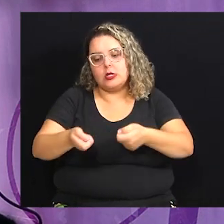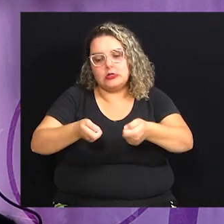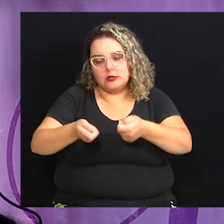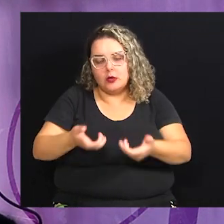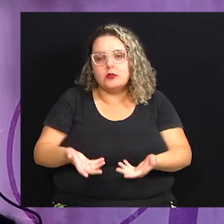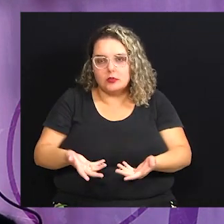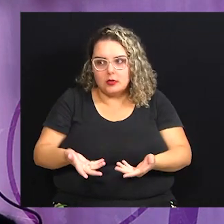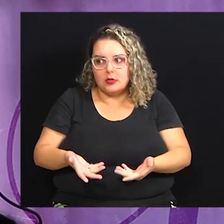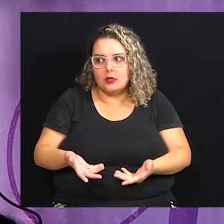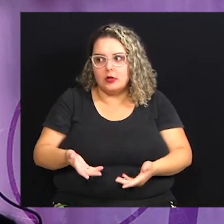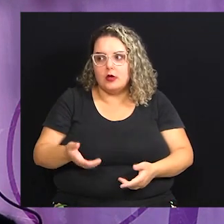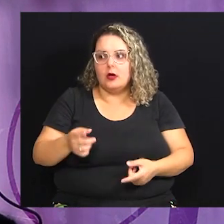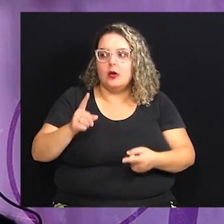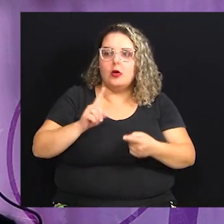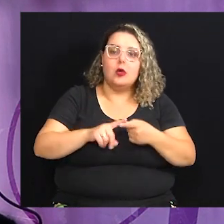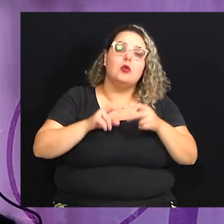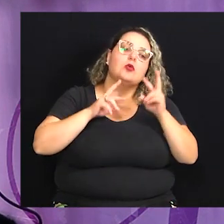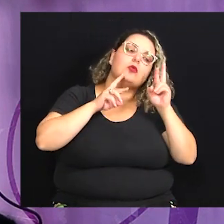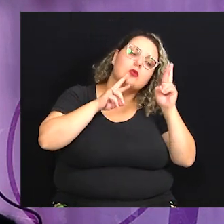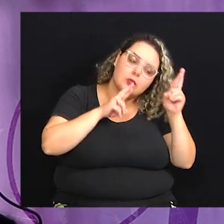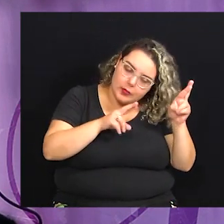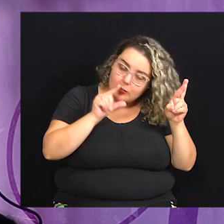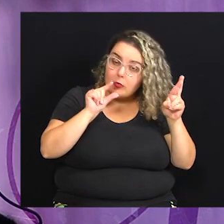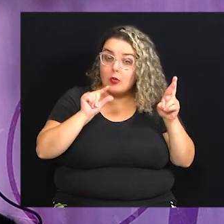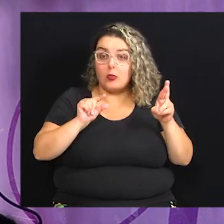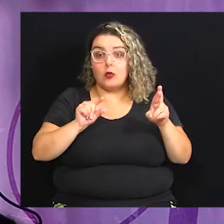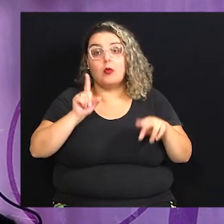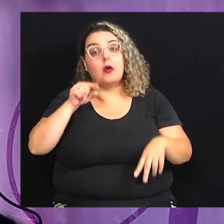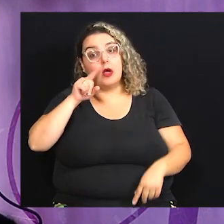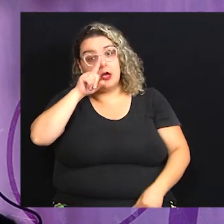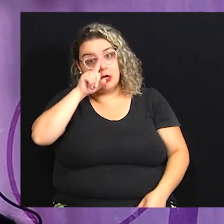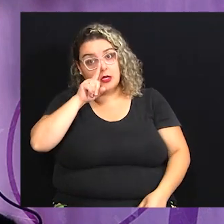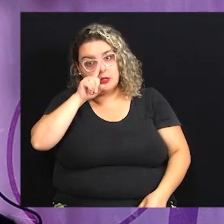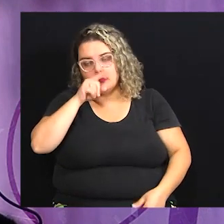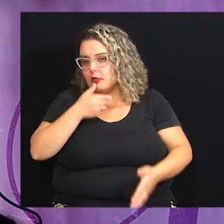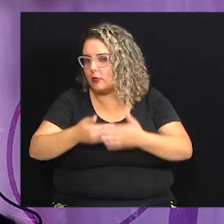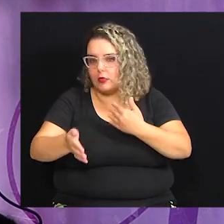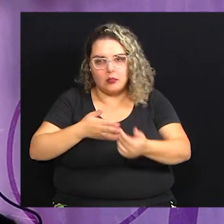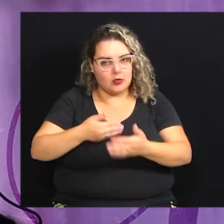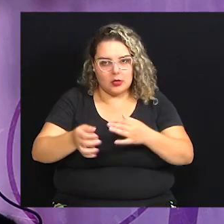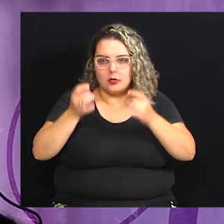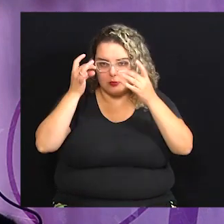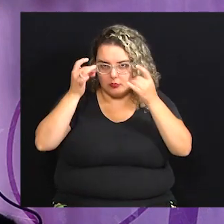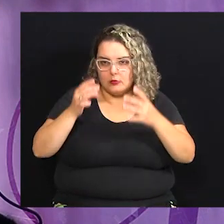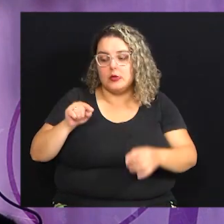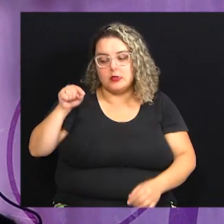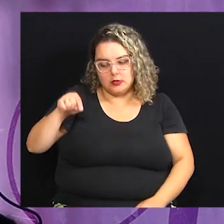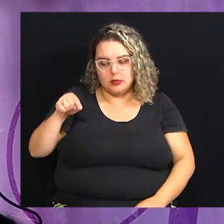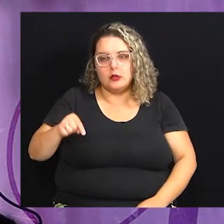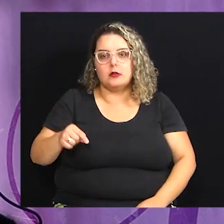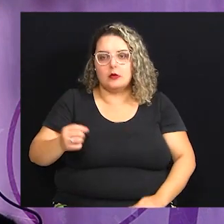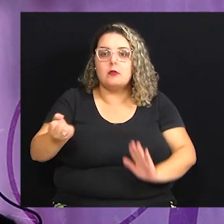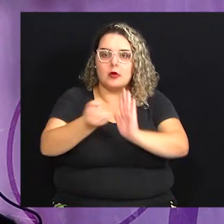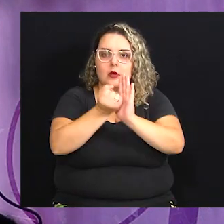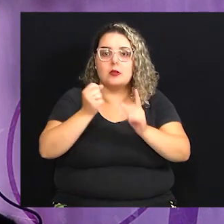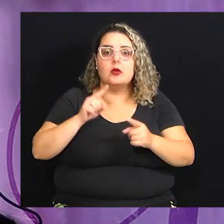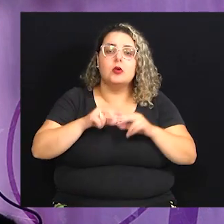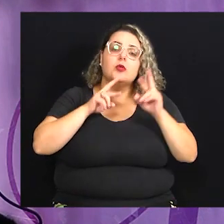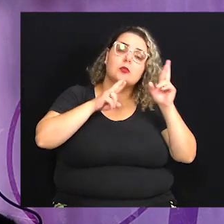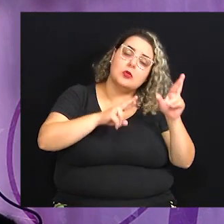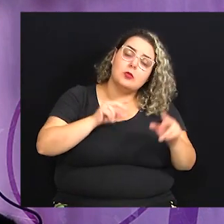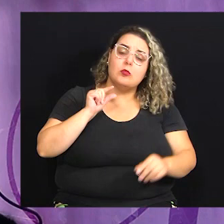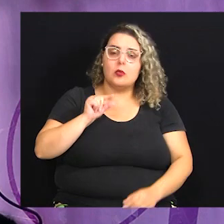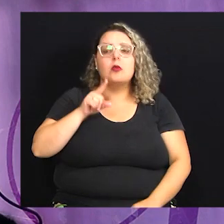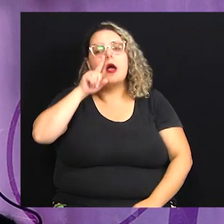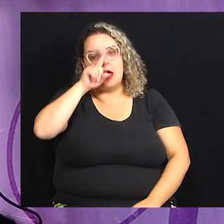consegue controlar. Por vezes, dormir pouco é fator de Hum. risco para qualquer dor de cabeça, na verdade, mas enxaqueca isso é muito marcado.